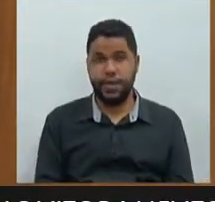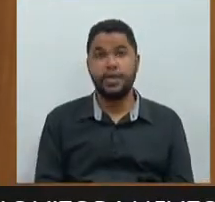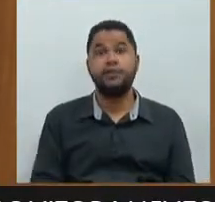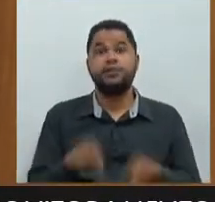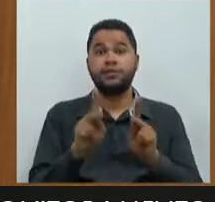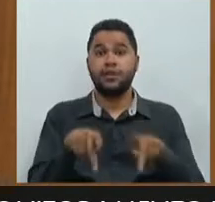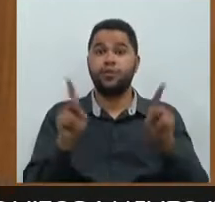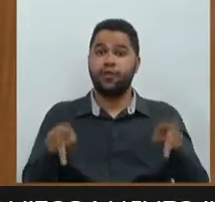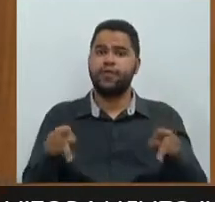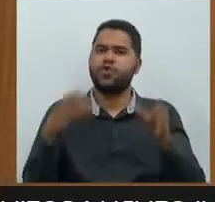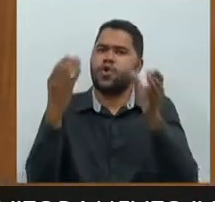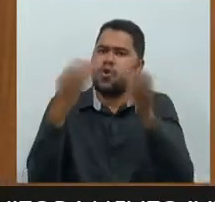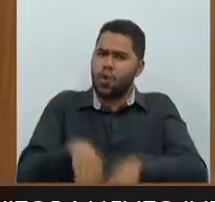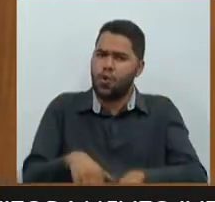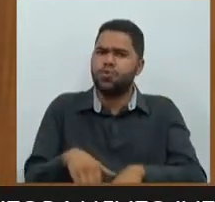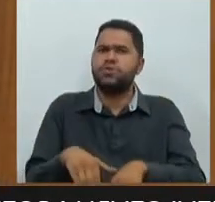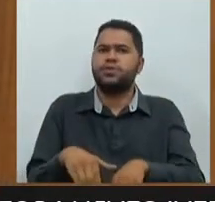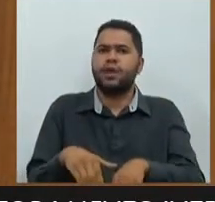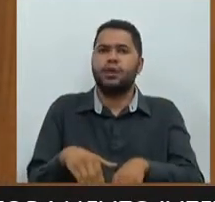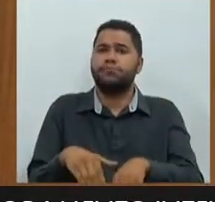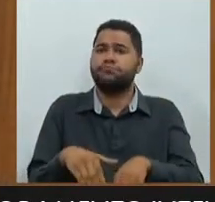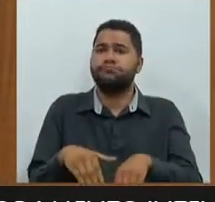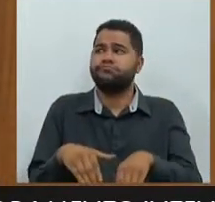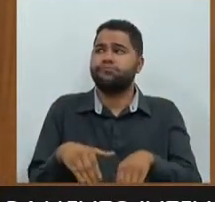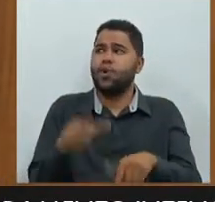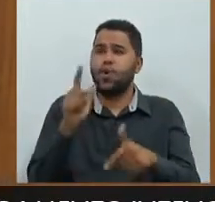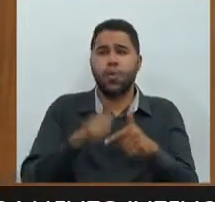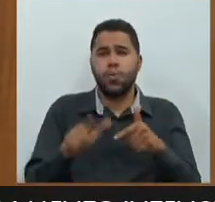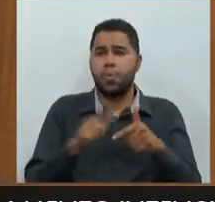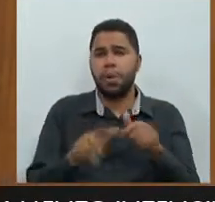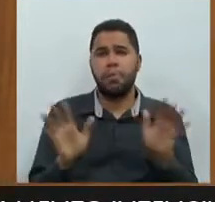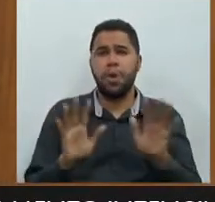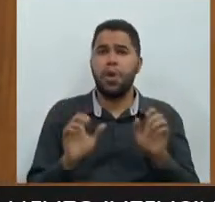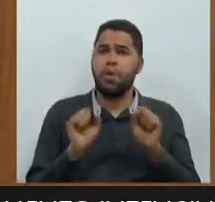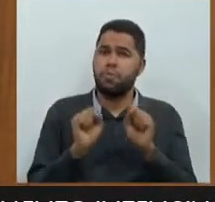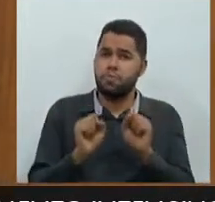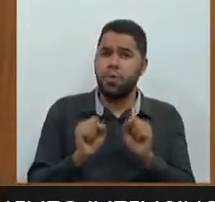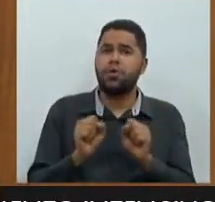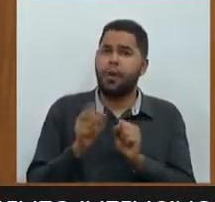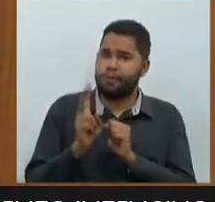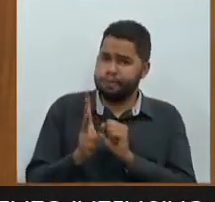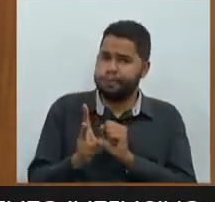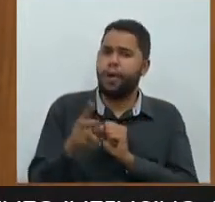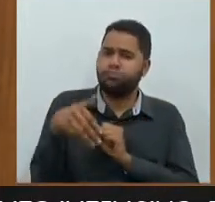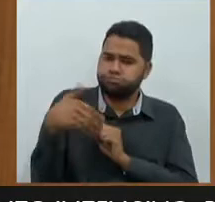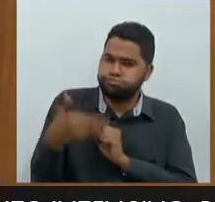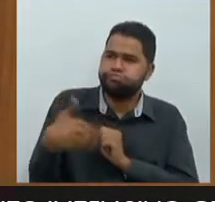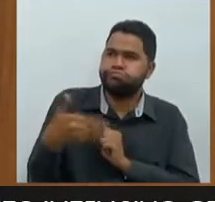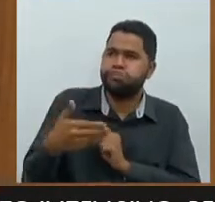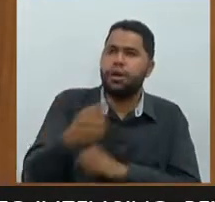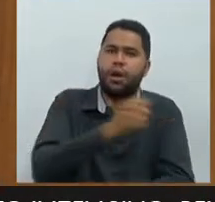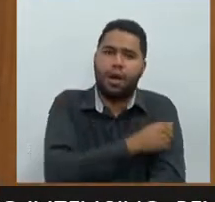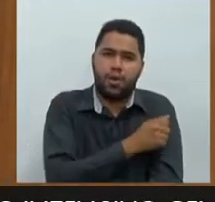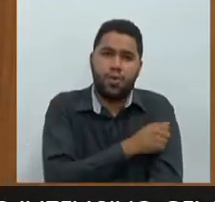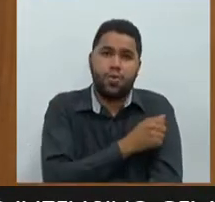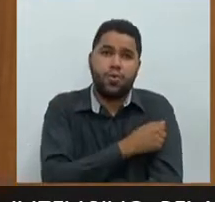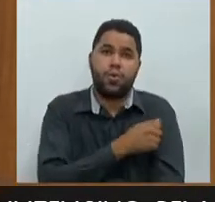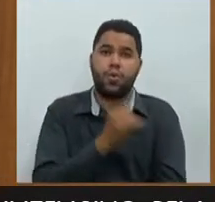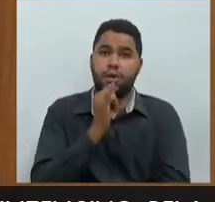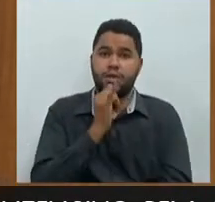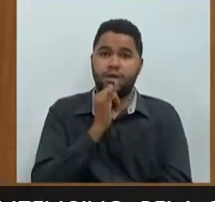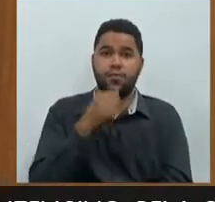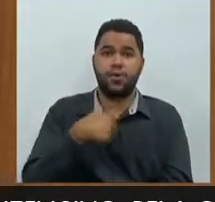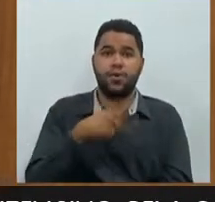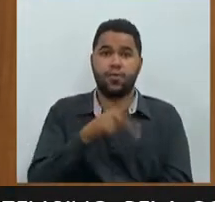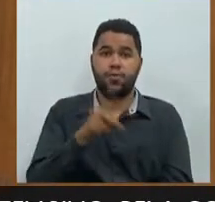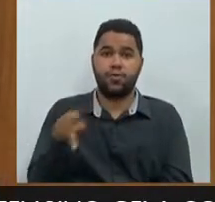fosse efetivo, fosse concursado, isso não haveria esse problema, porque ele poderia dar continuidade no ensino desse aluno. A meu exemplo, né, eu sou